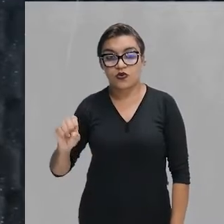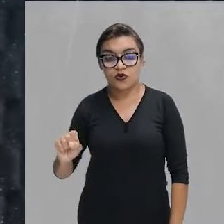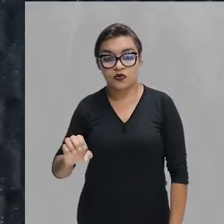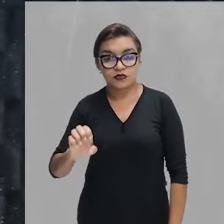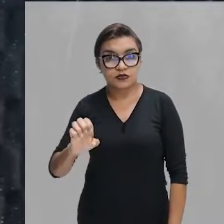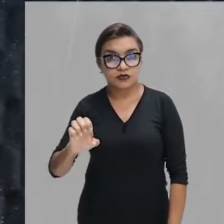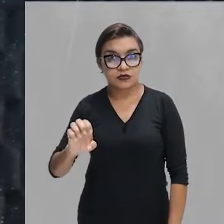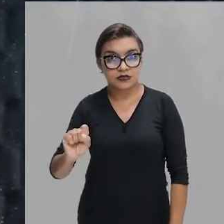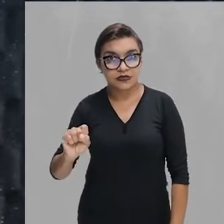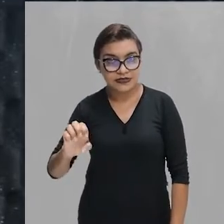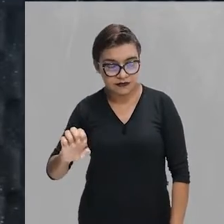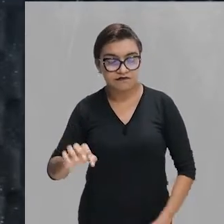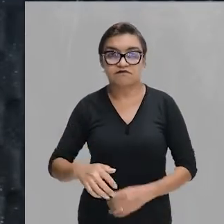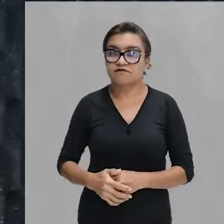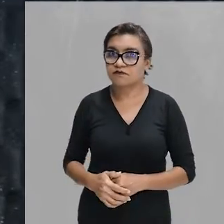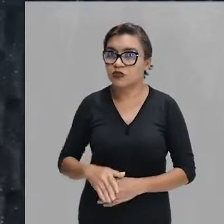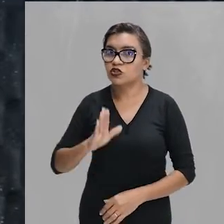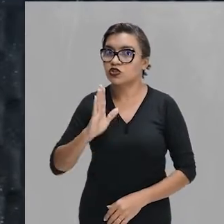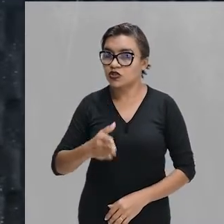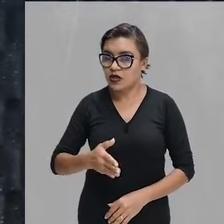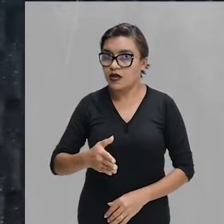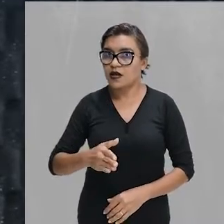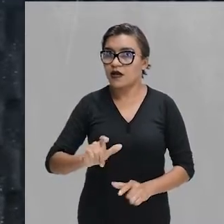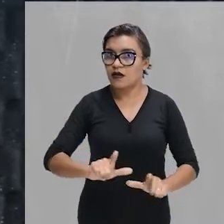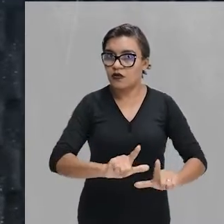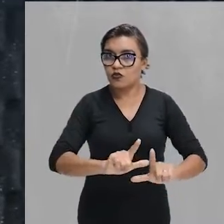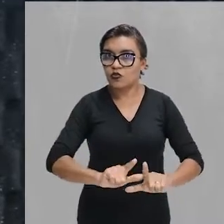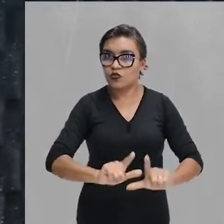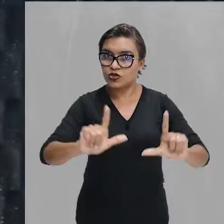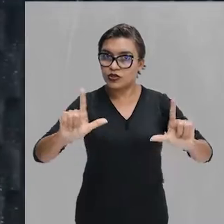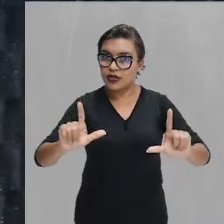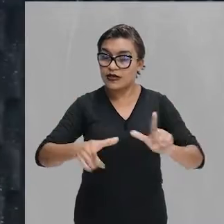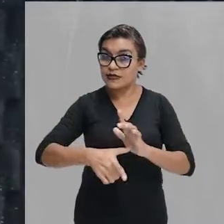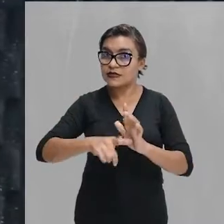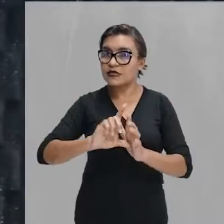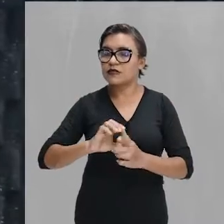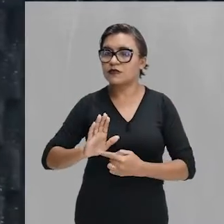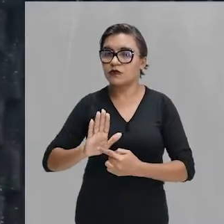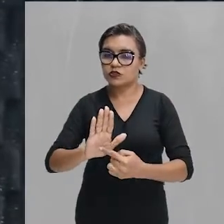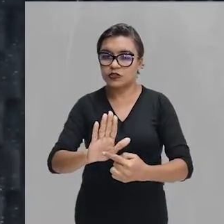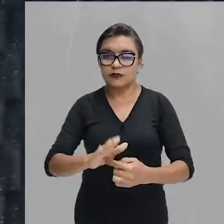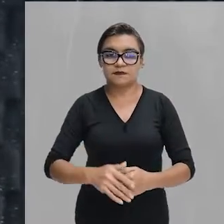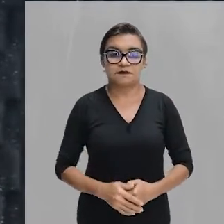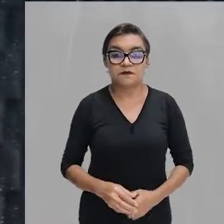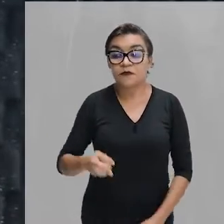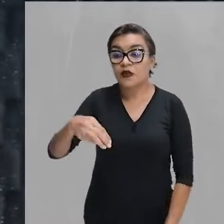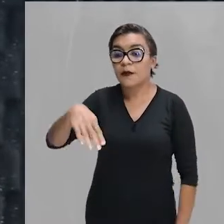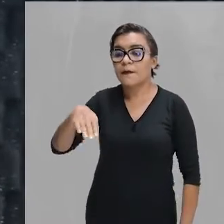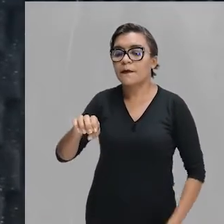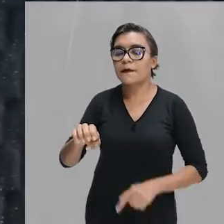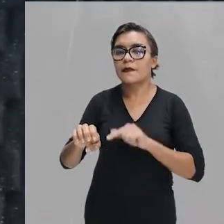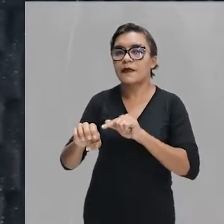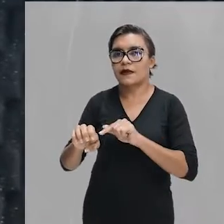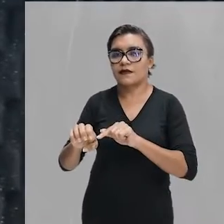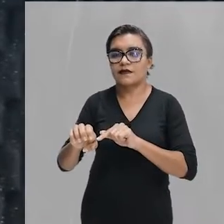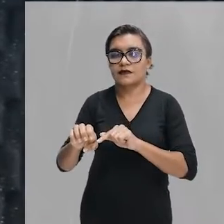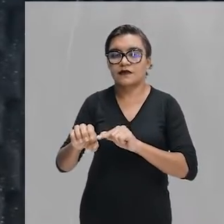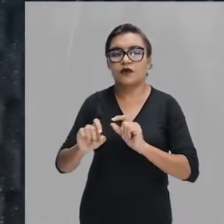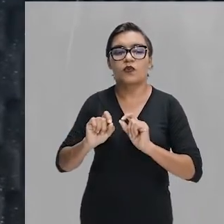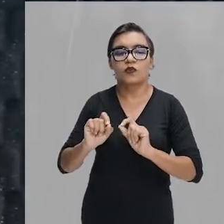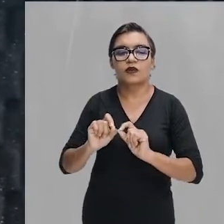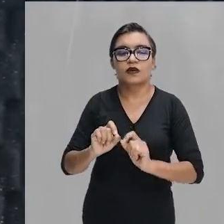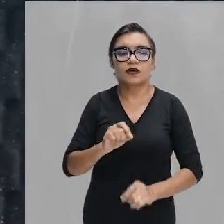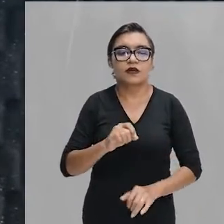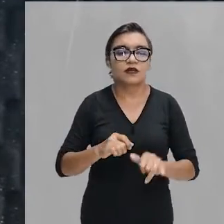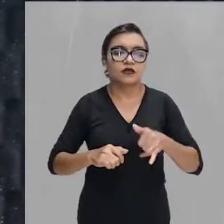como nós já vimos lá no slide anterior. Então, eu me está se referindo you, me a